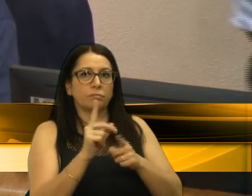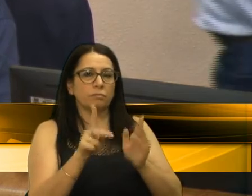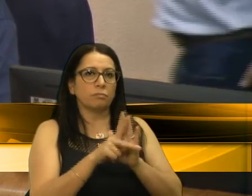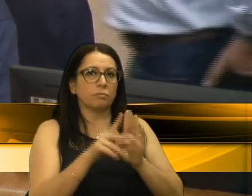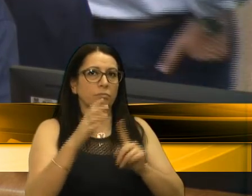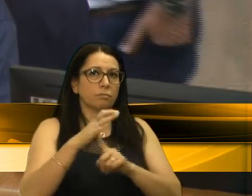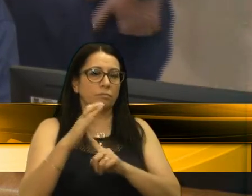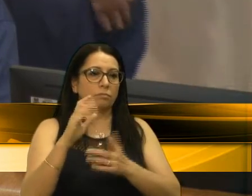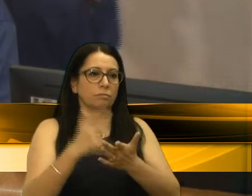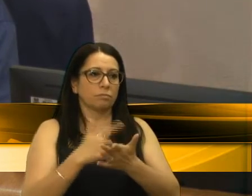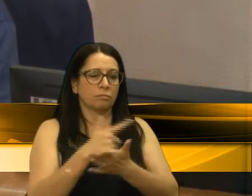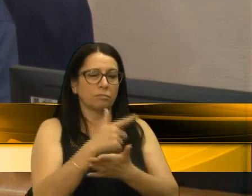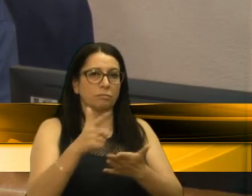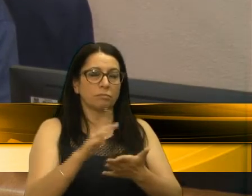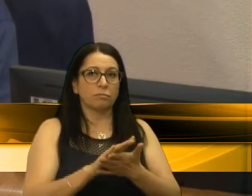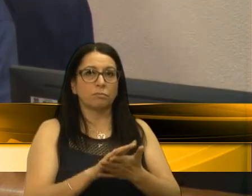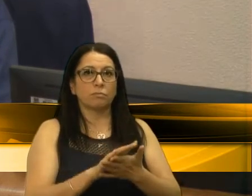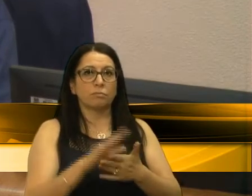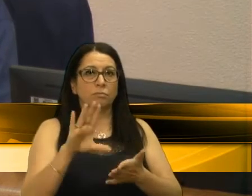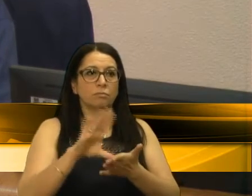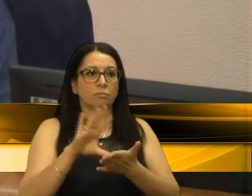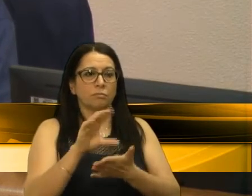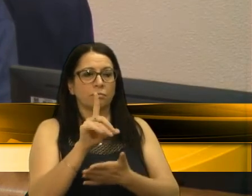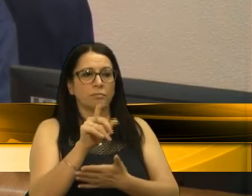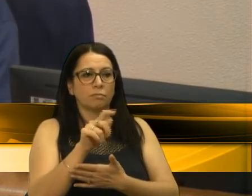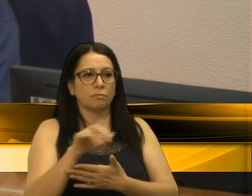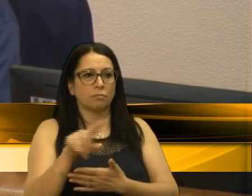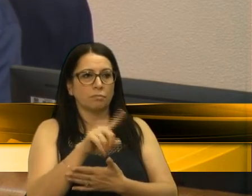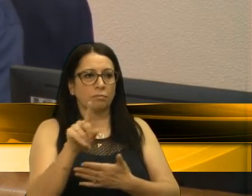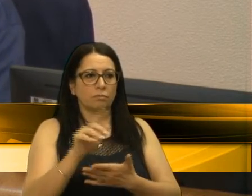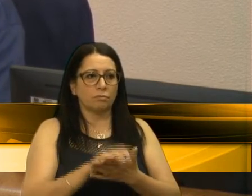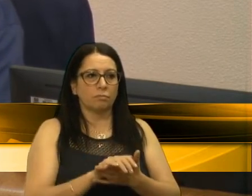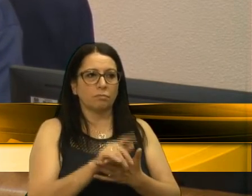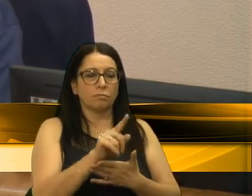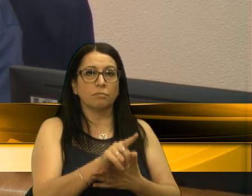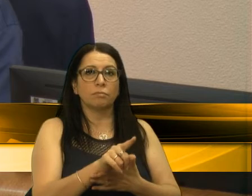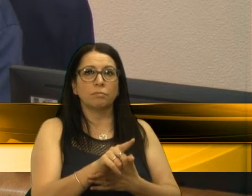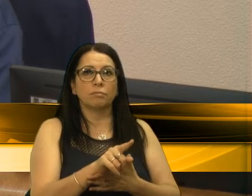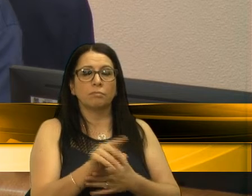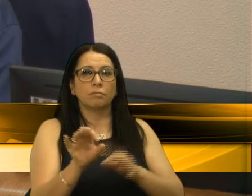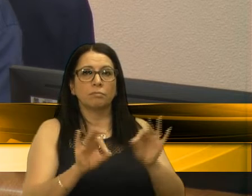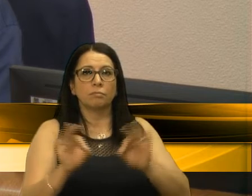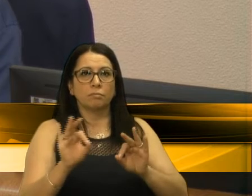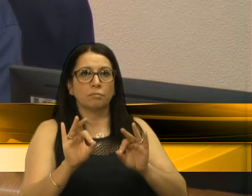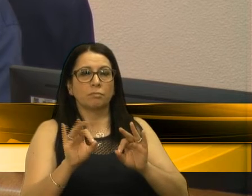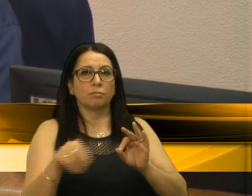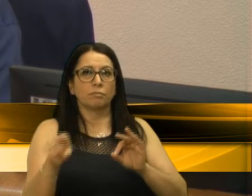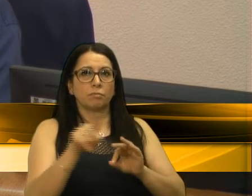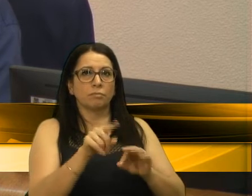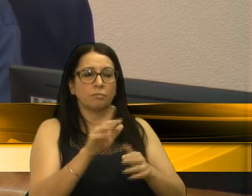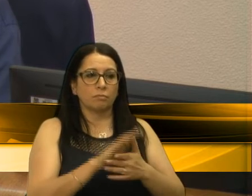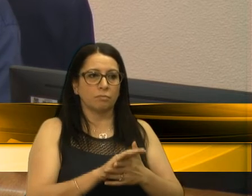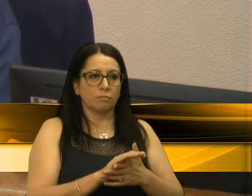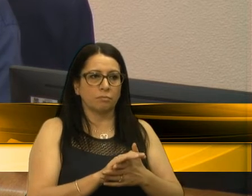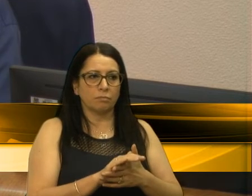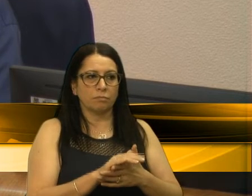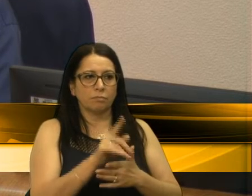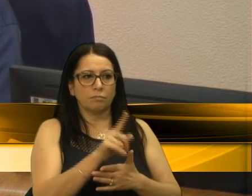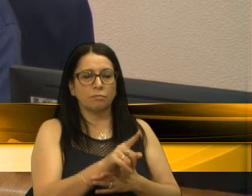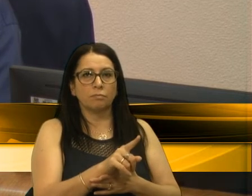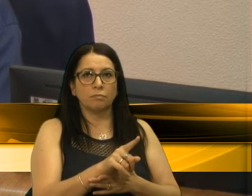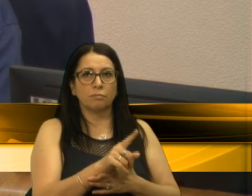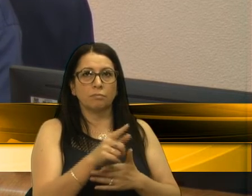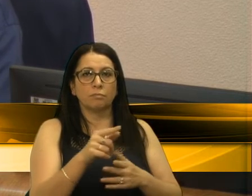Livro, que foi alterado do seu local tradicional da Praça Dante também para a Praça das Feiras, contrariando organizadores, livreiros, comunidade. Então é uma questão muito clara que cabe também